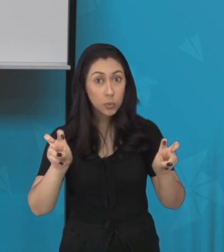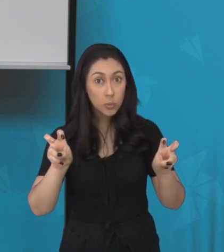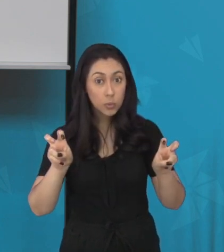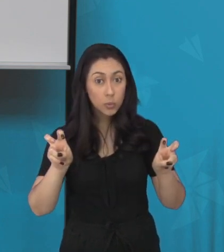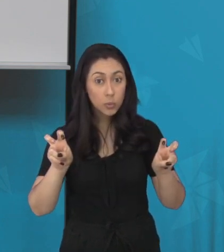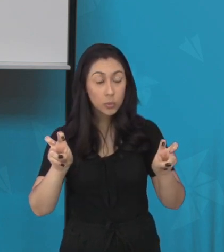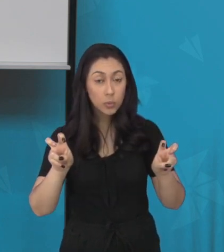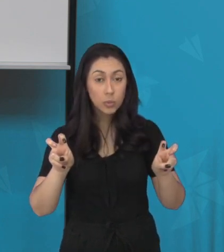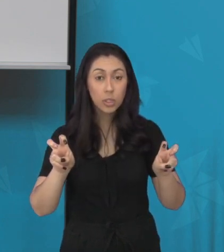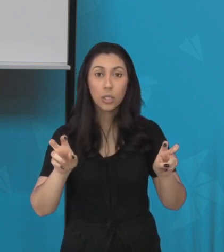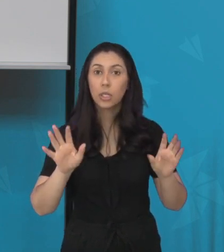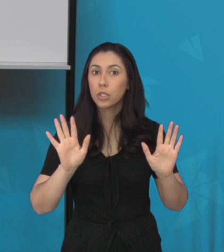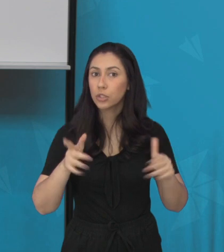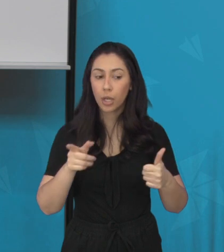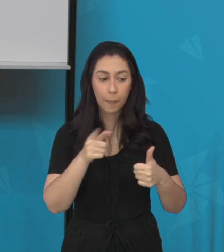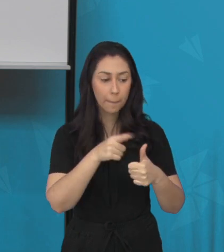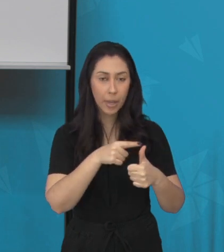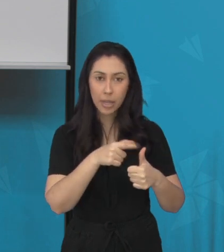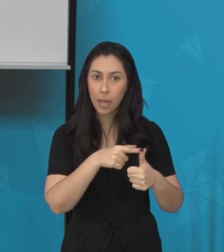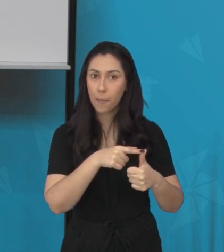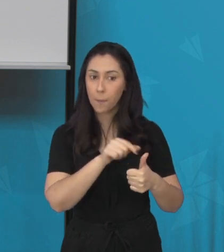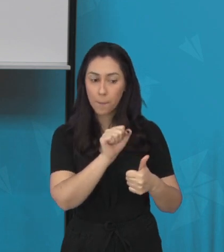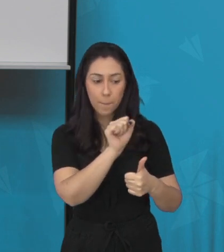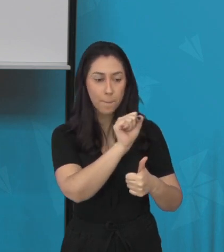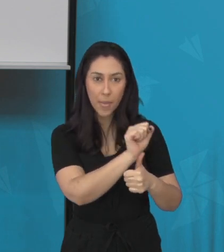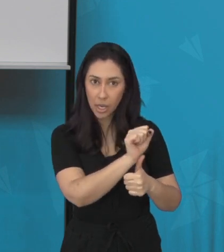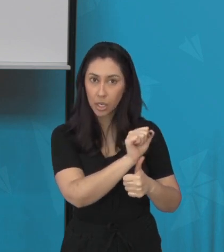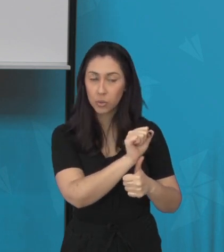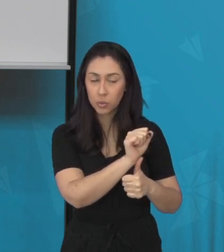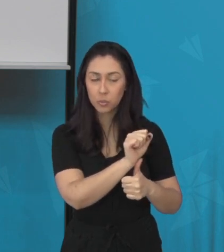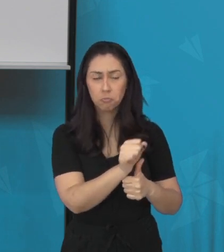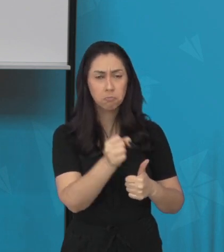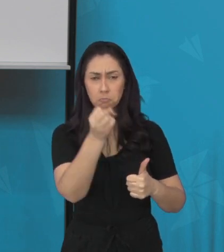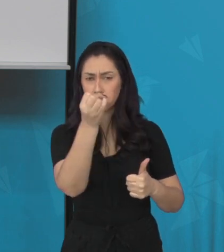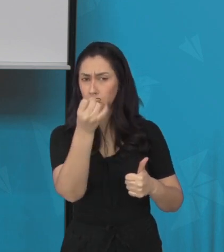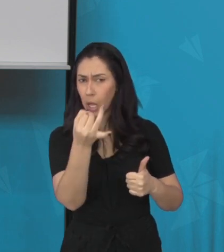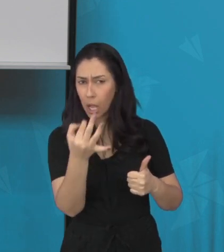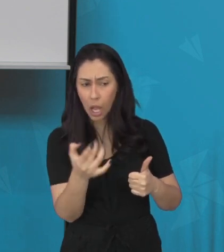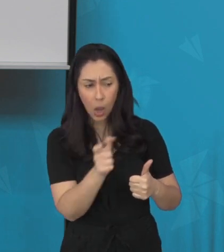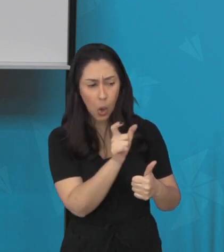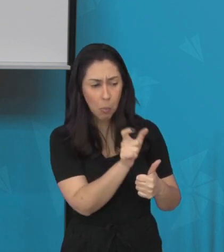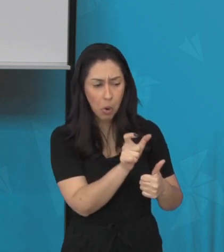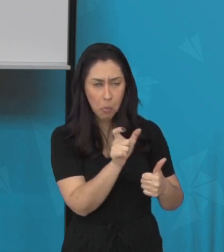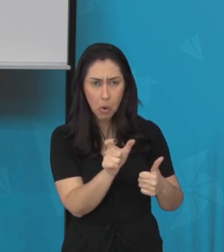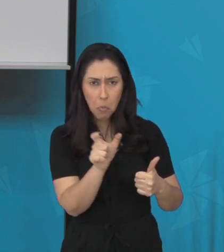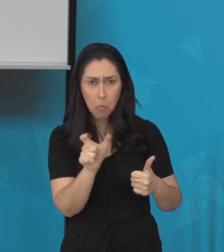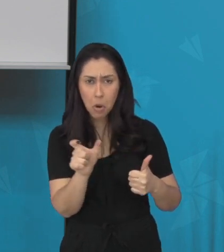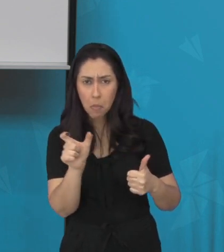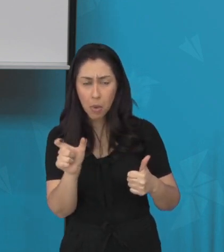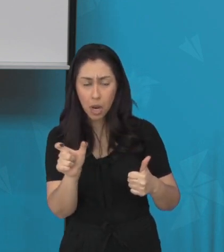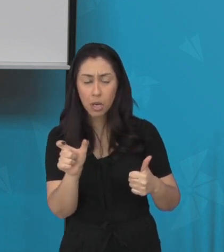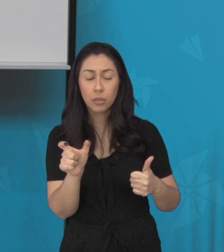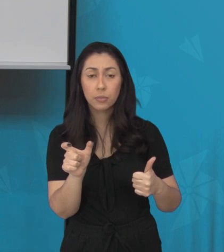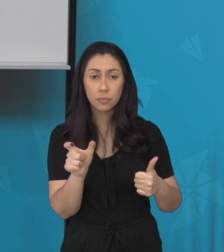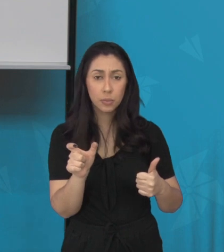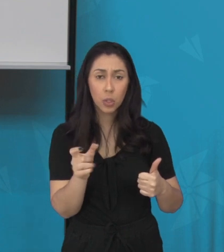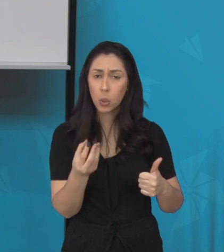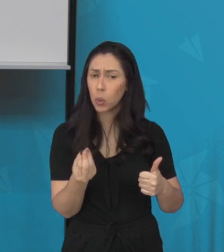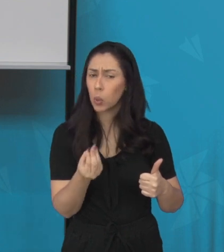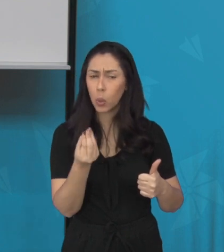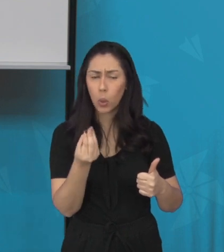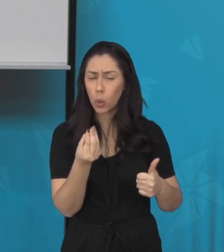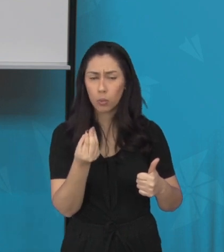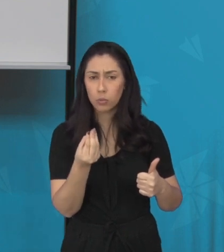atrito. Passamos por atrito estático, expliquei os coeficientes, a origem dos termos